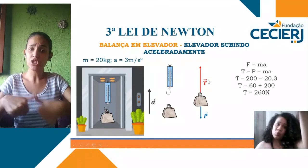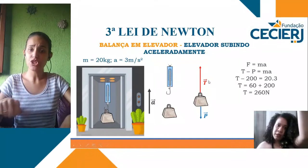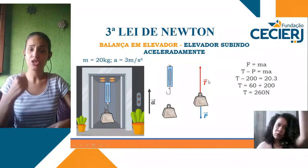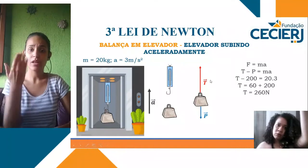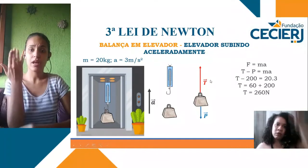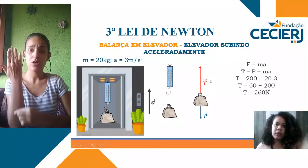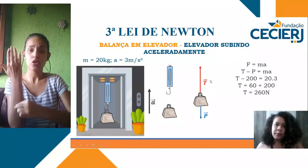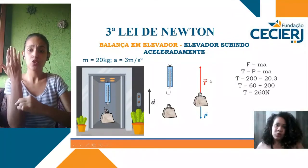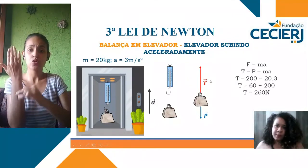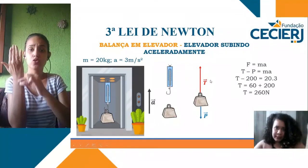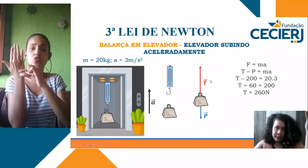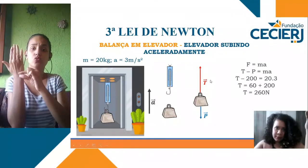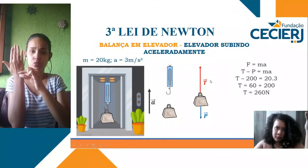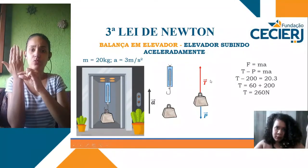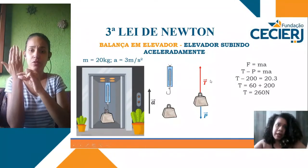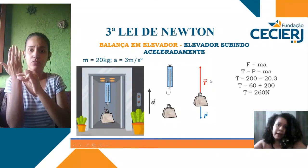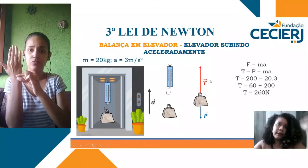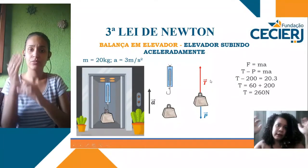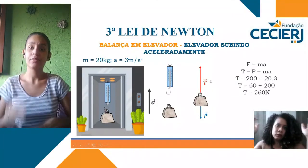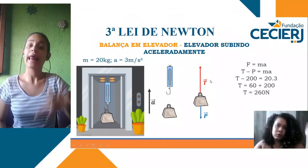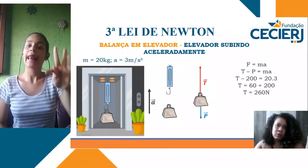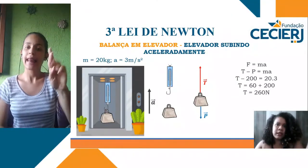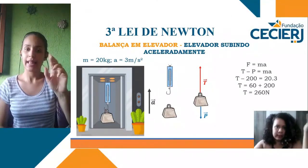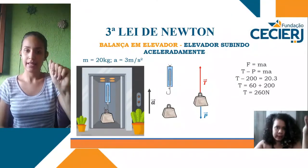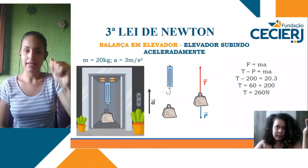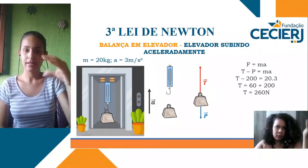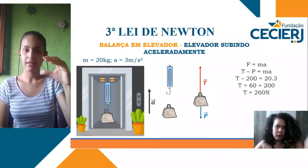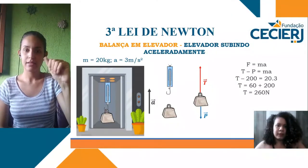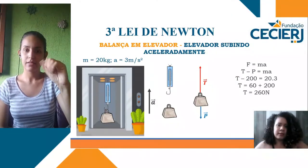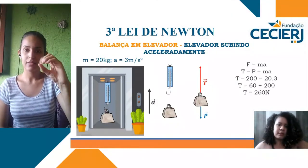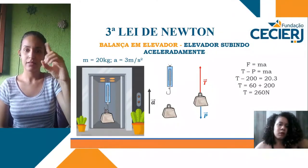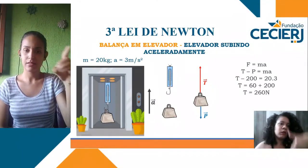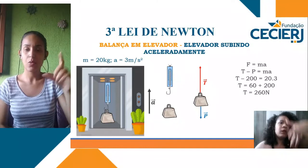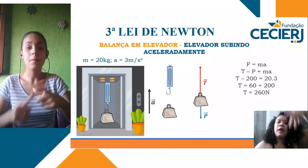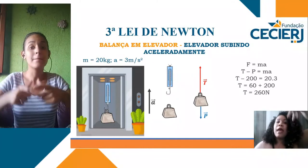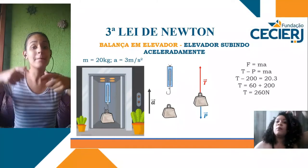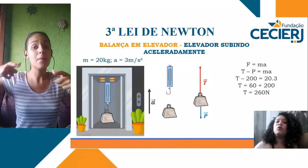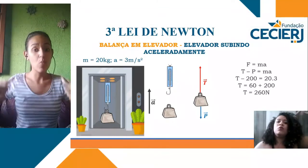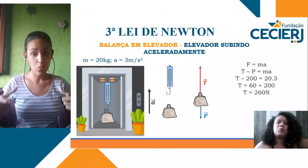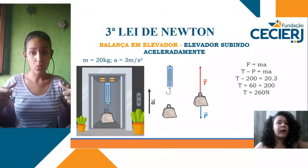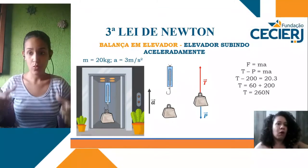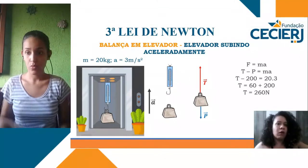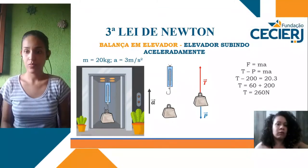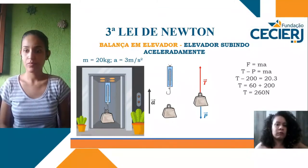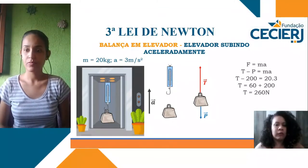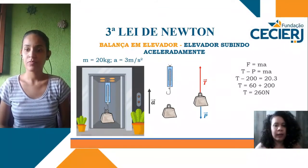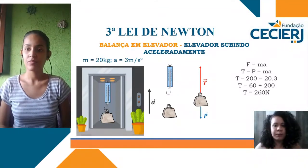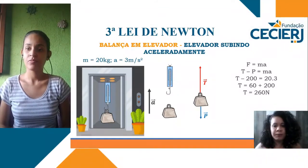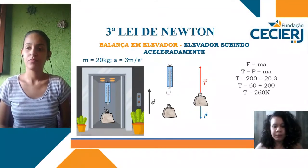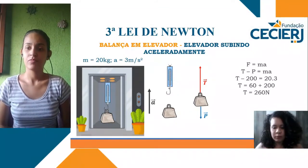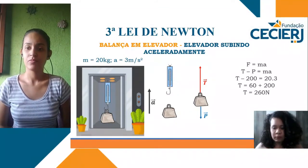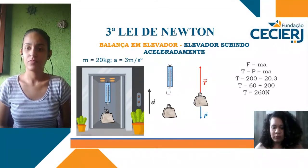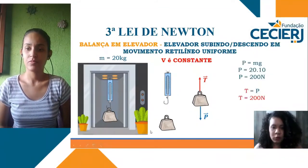está subindo, quem puxa para cima está ganhando, seria a tração. Então, a tração é muito maior,